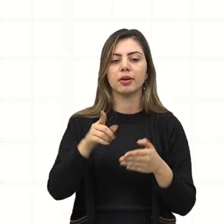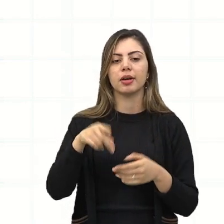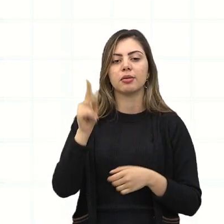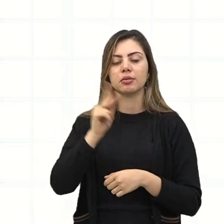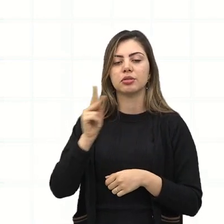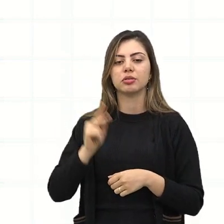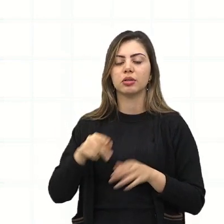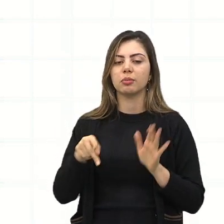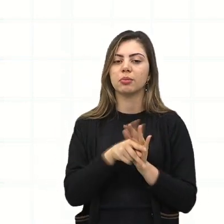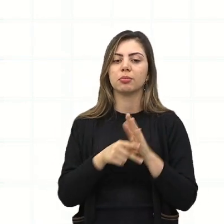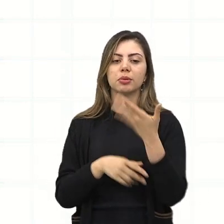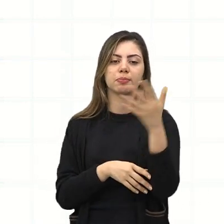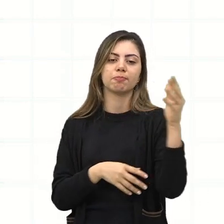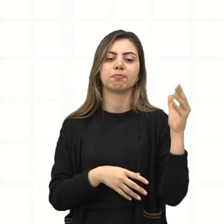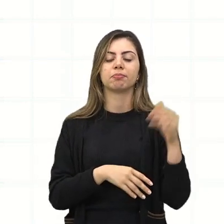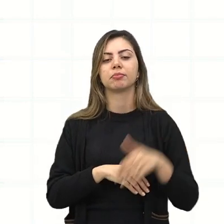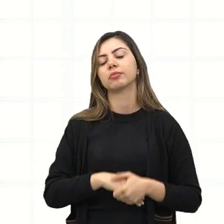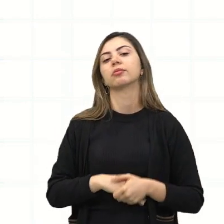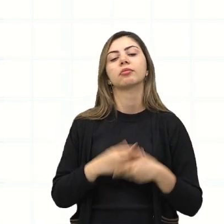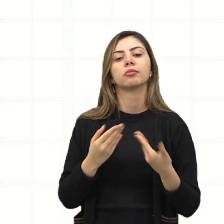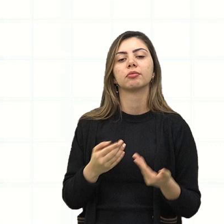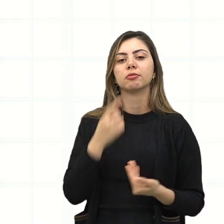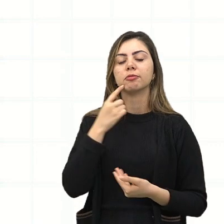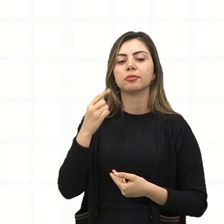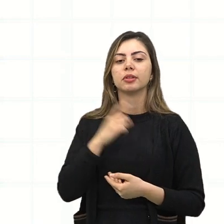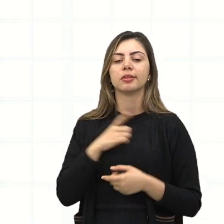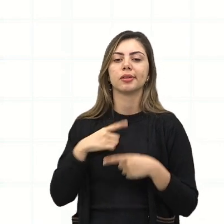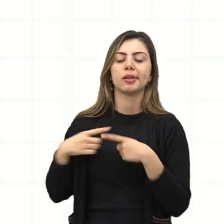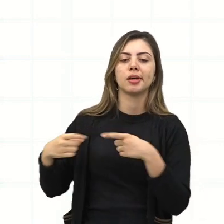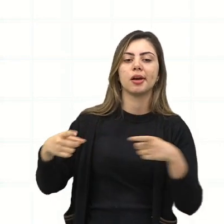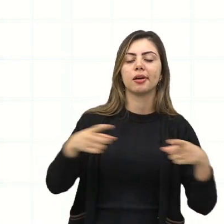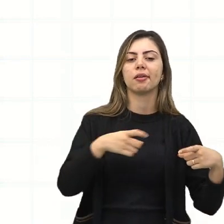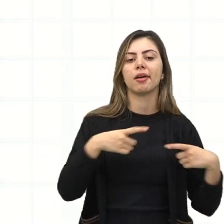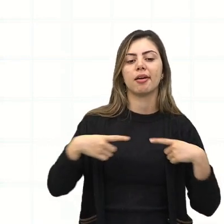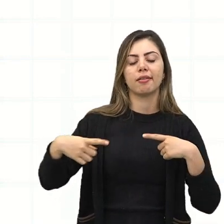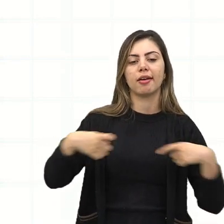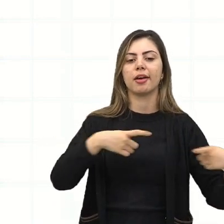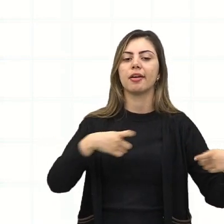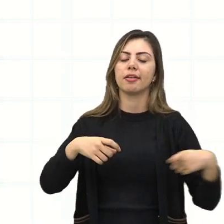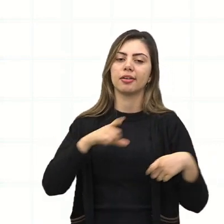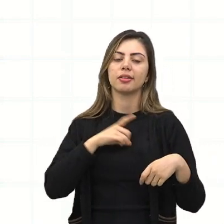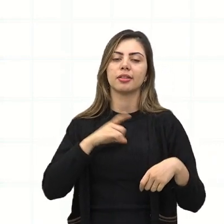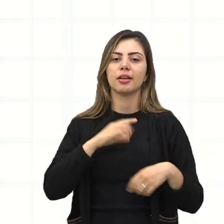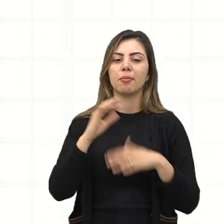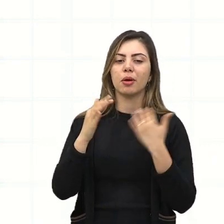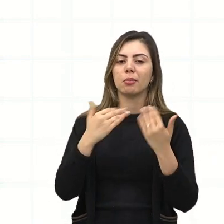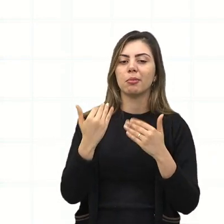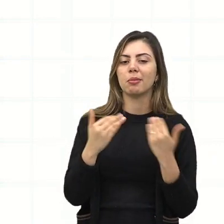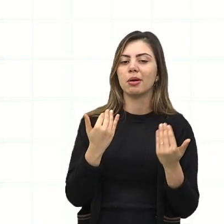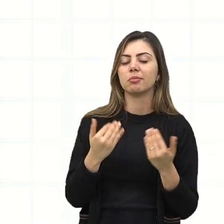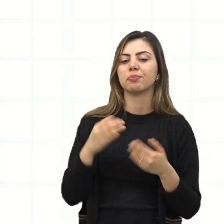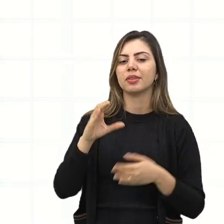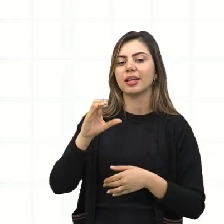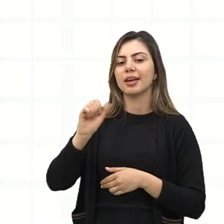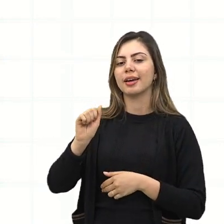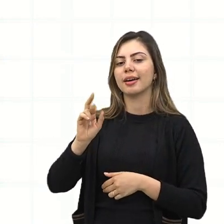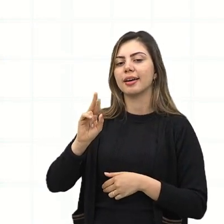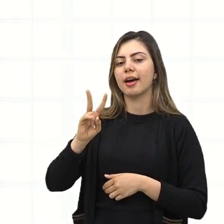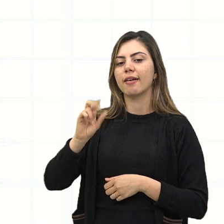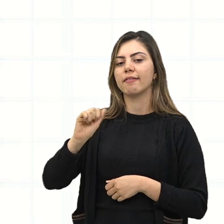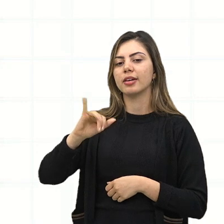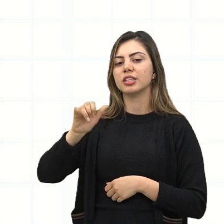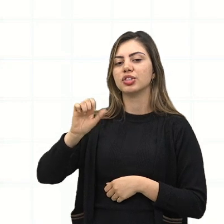fala sobre a questão da colonização, da guerra, por isso essa terra manchou de sangue, e o Carvajal era esse